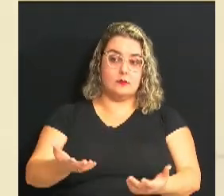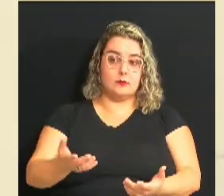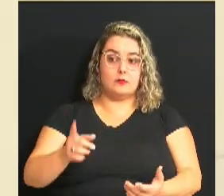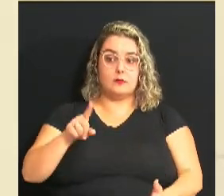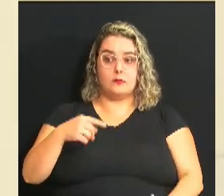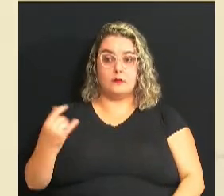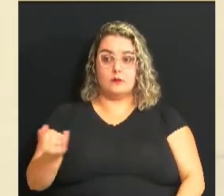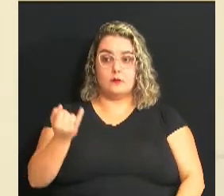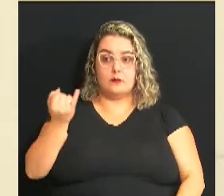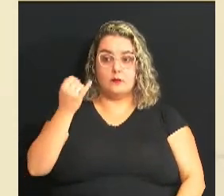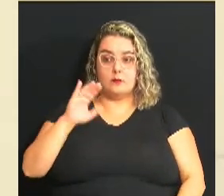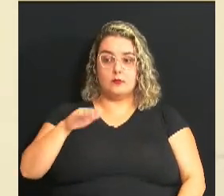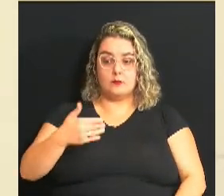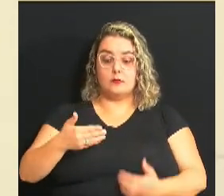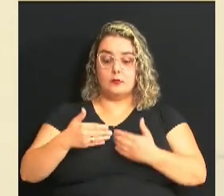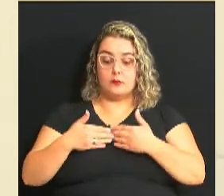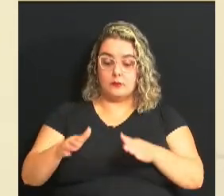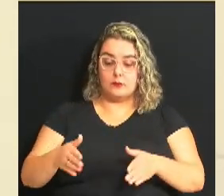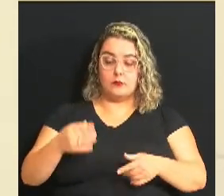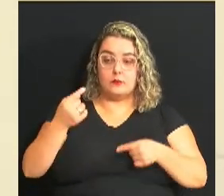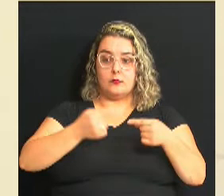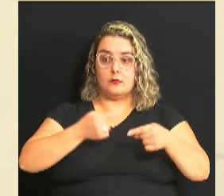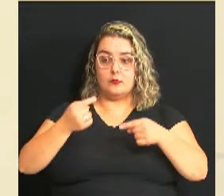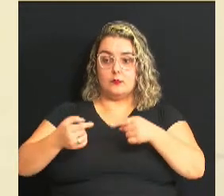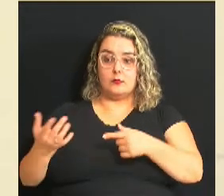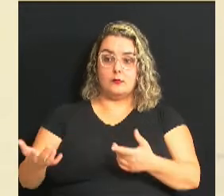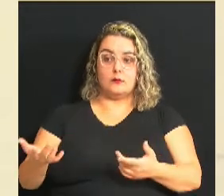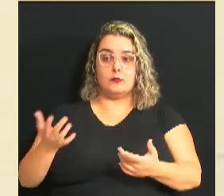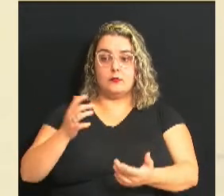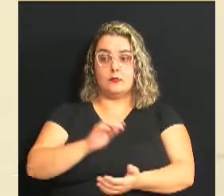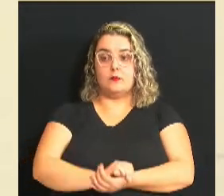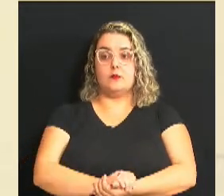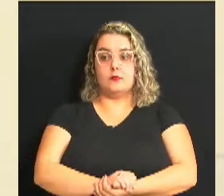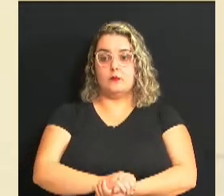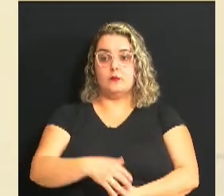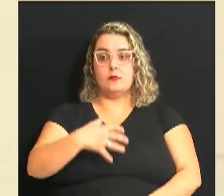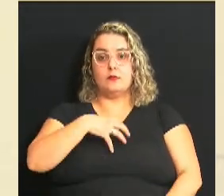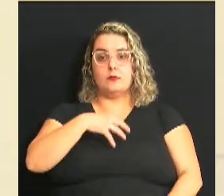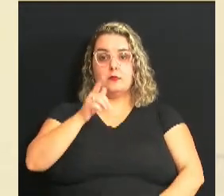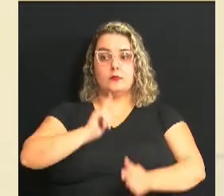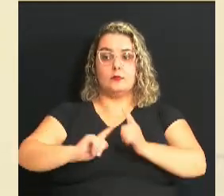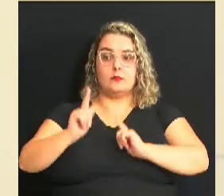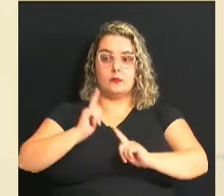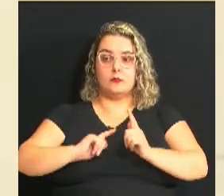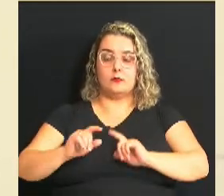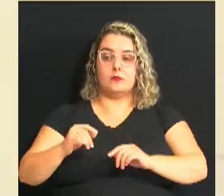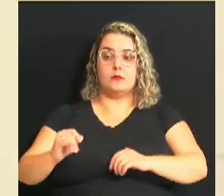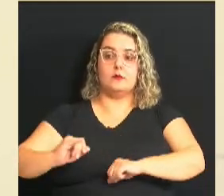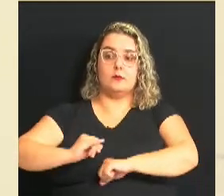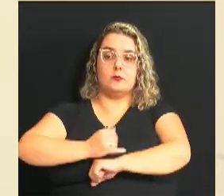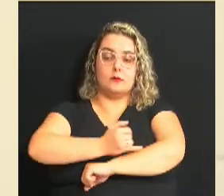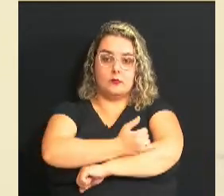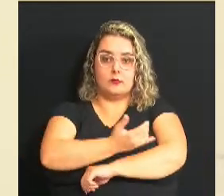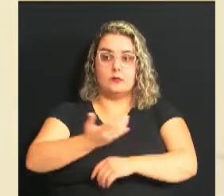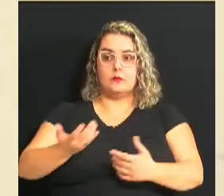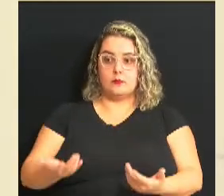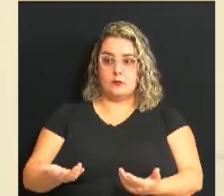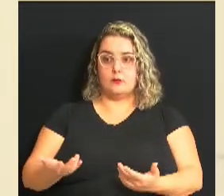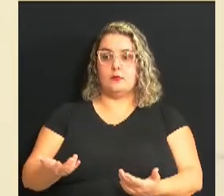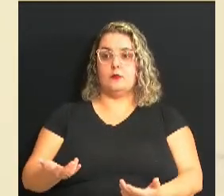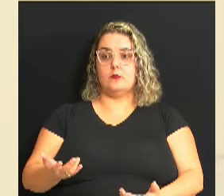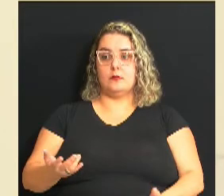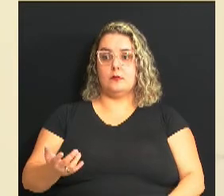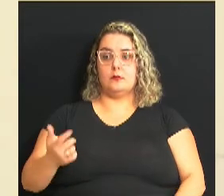quando a gente abre um debate sobre a forma de gestão dessa infraestrutura pública, a gente trazer